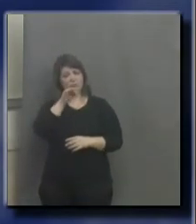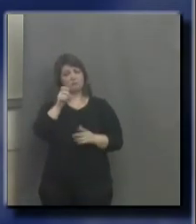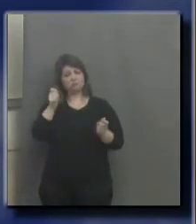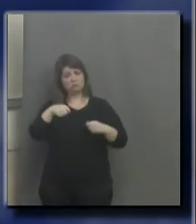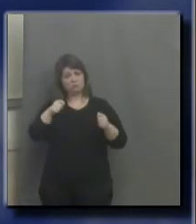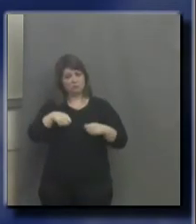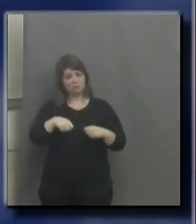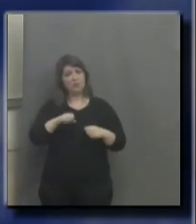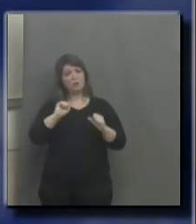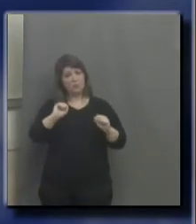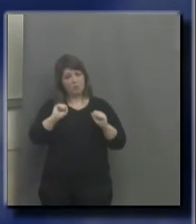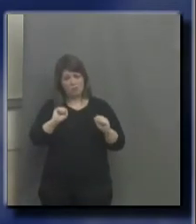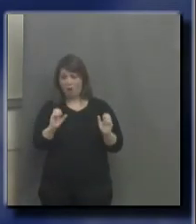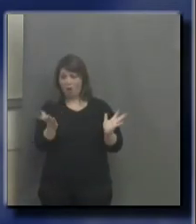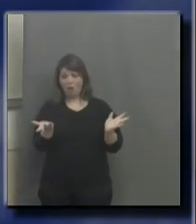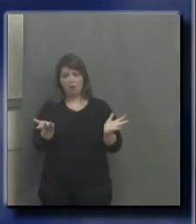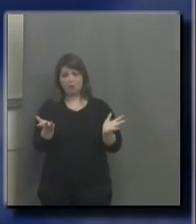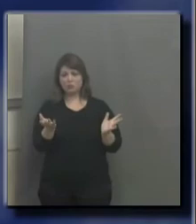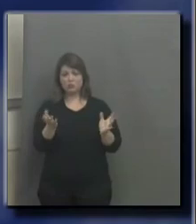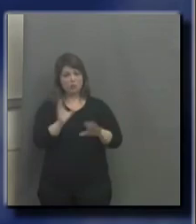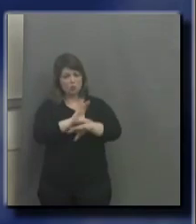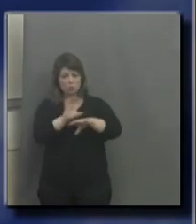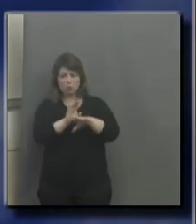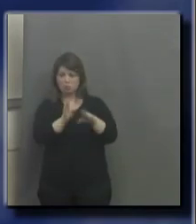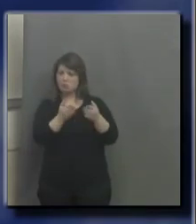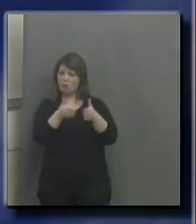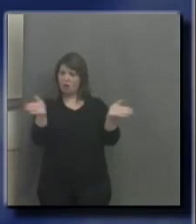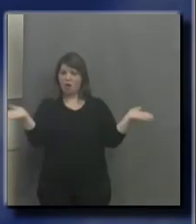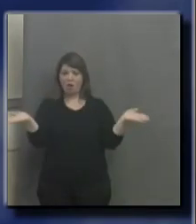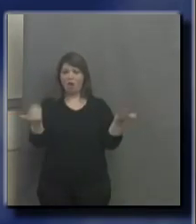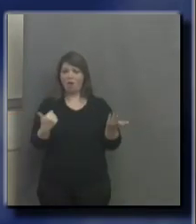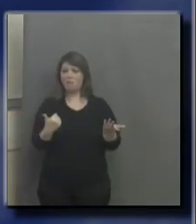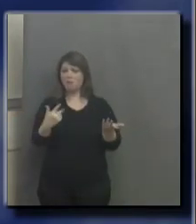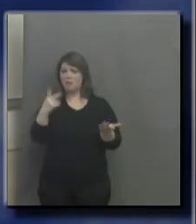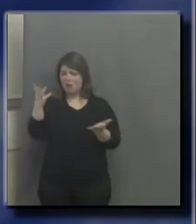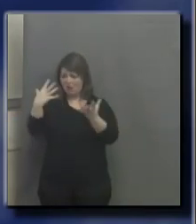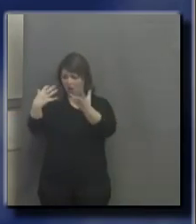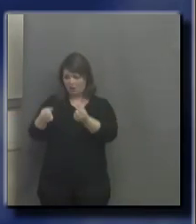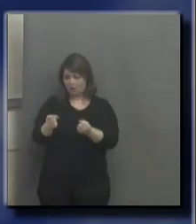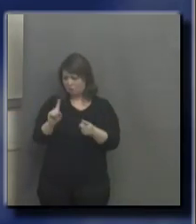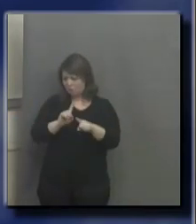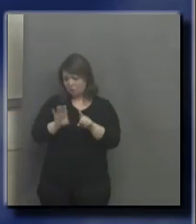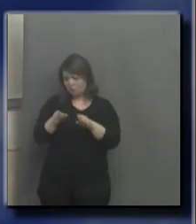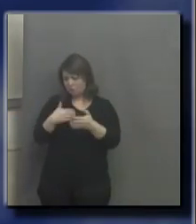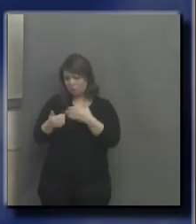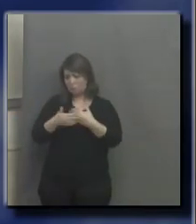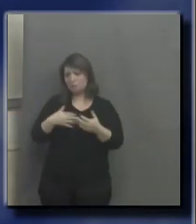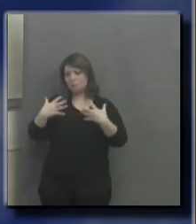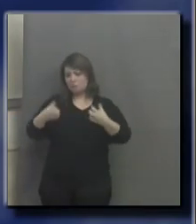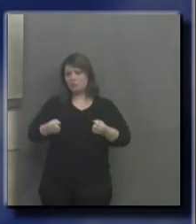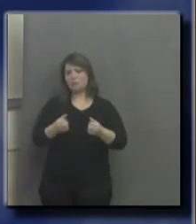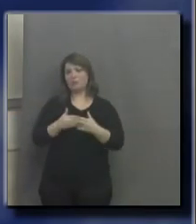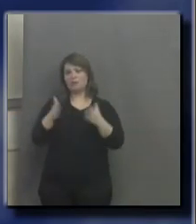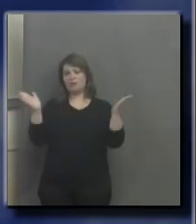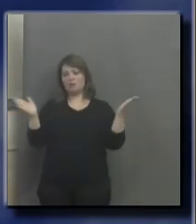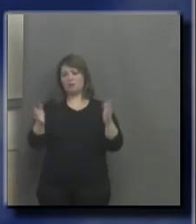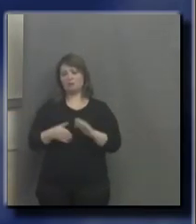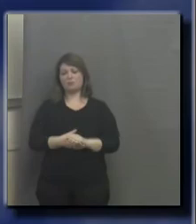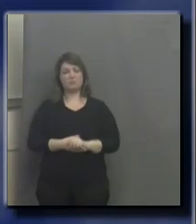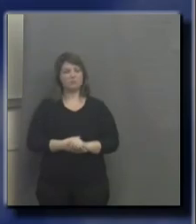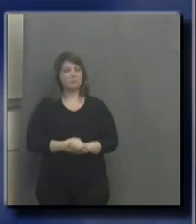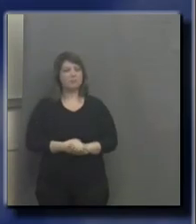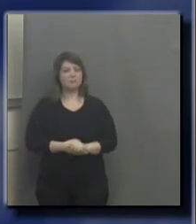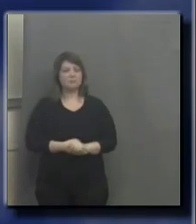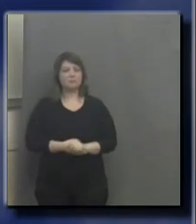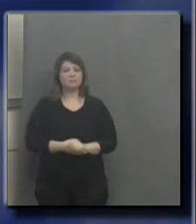universidades, podem simplesmente abrir o curso sem uma autorização, né, específica para